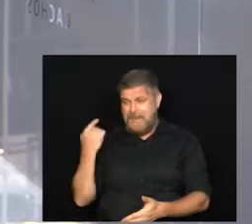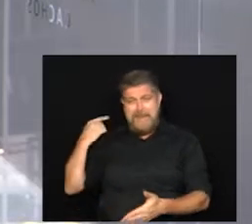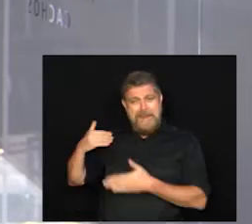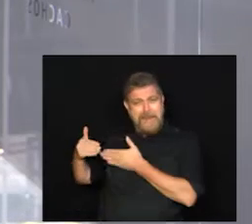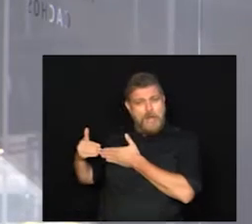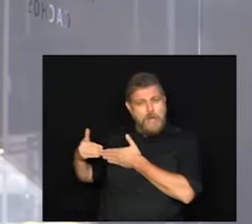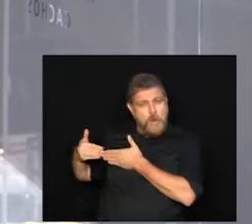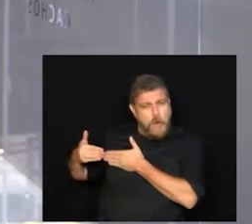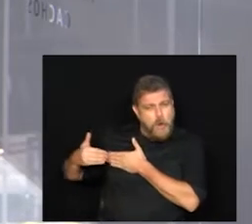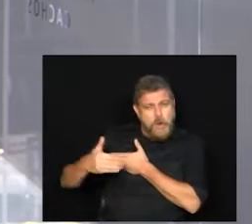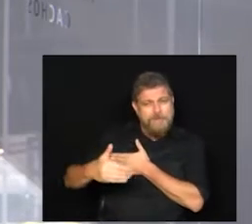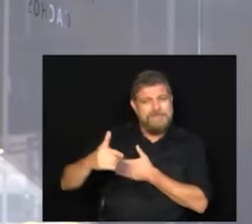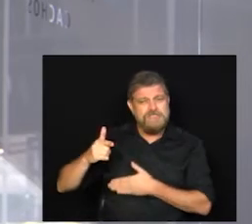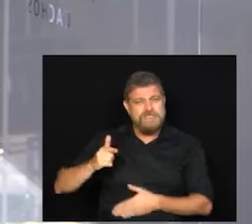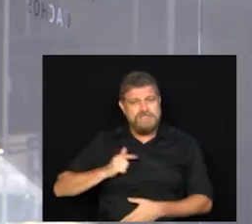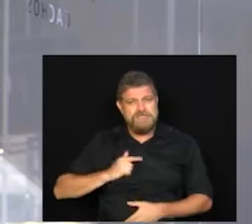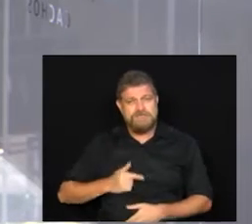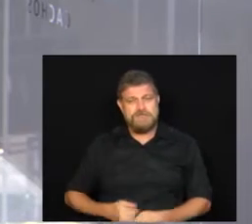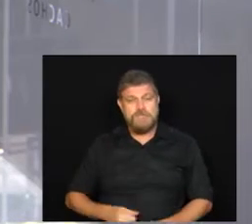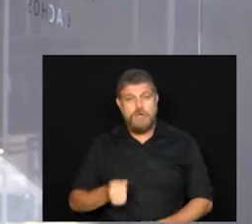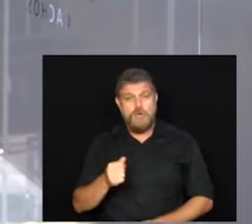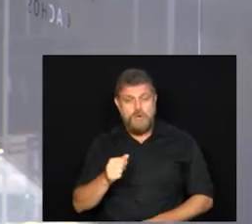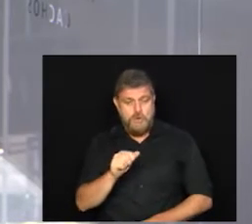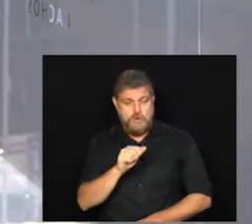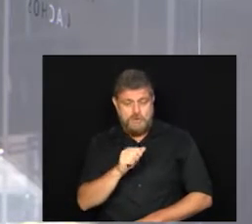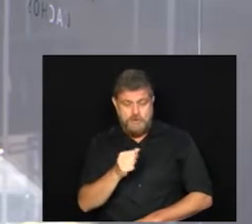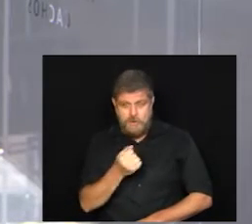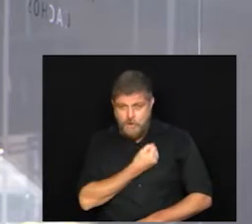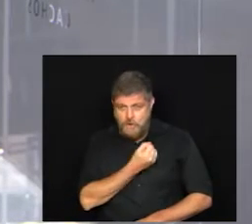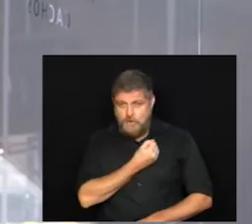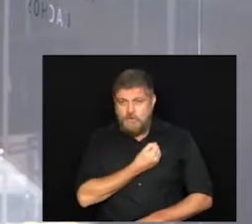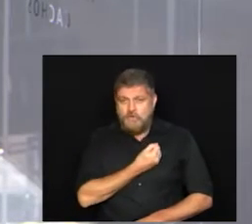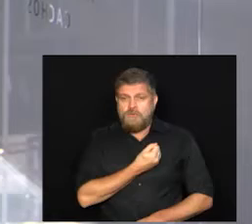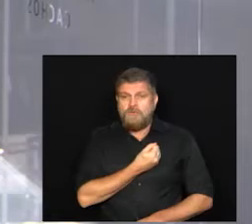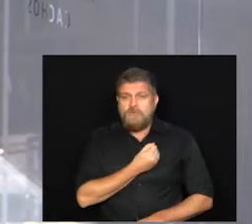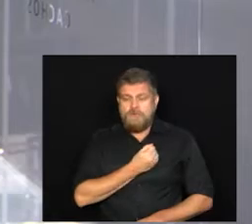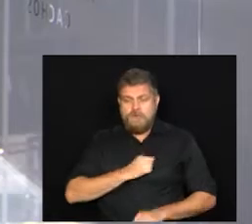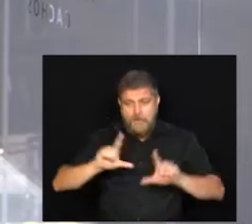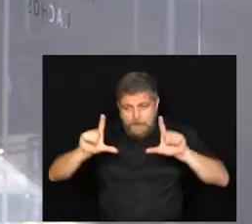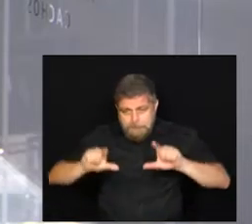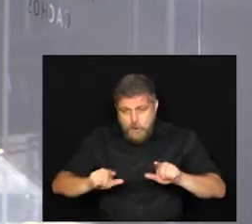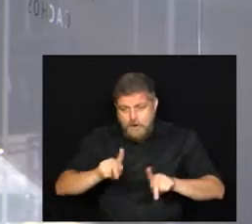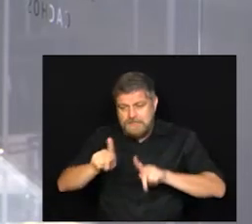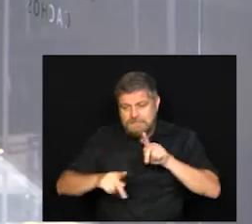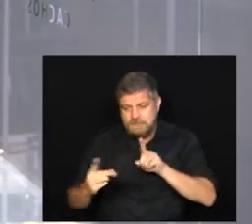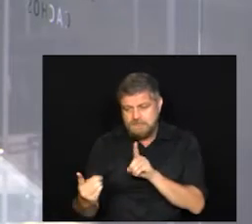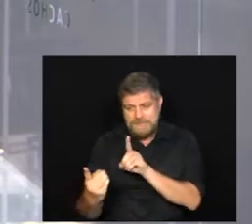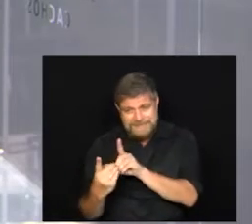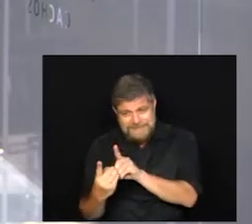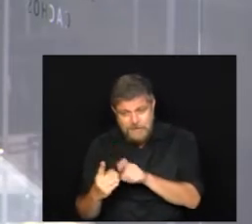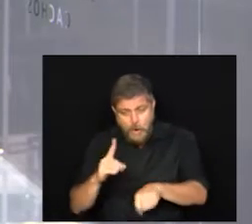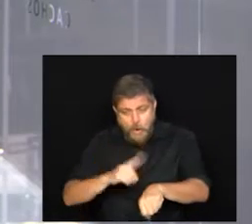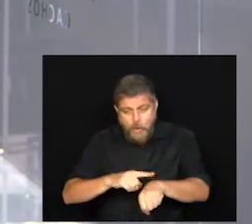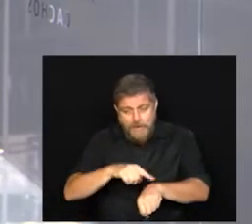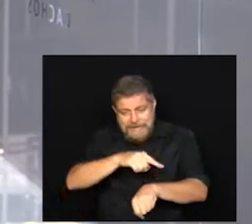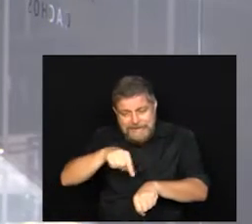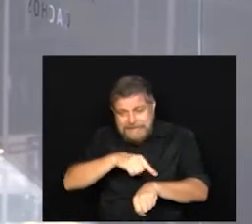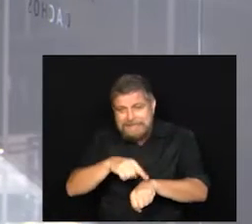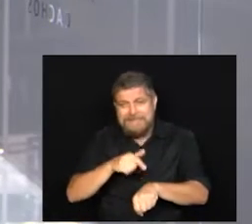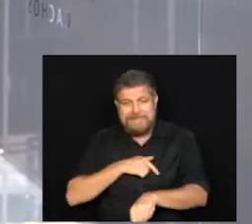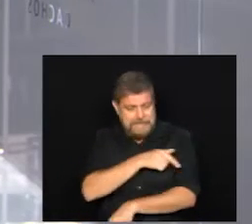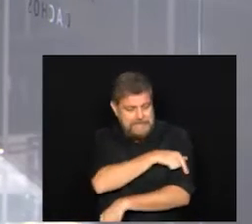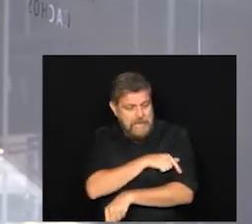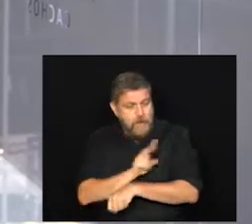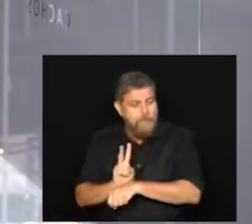tivesse já baixado a capacidade desde o início de horário de atendimento, a questão de fiscais na rua para